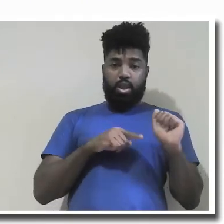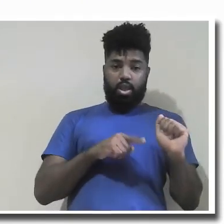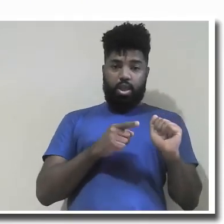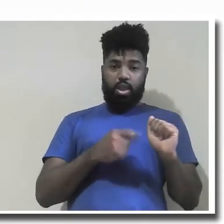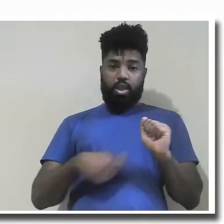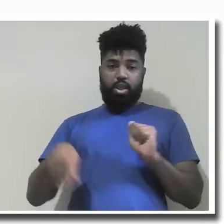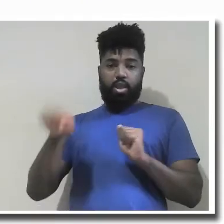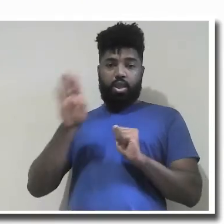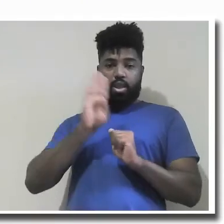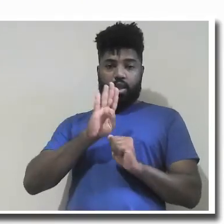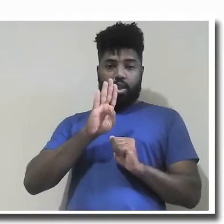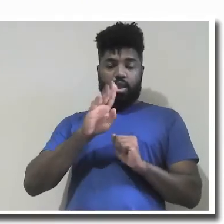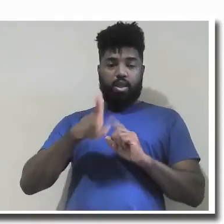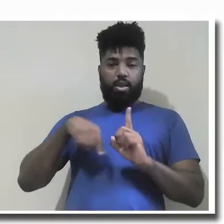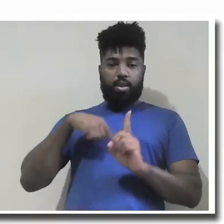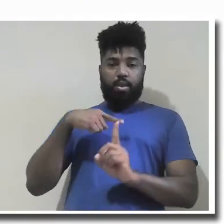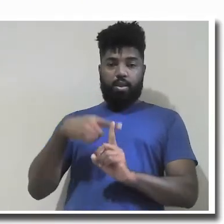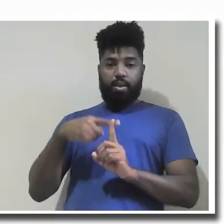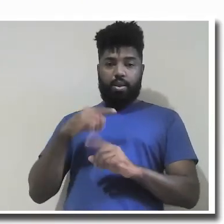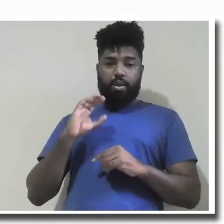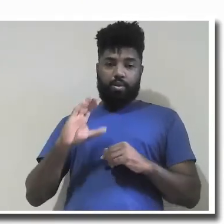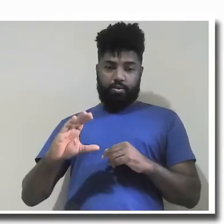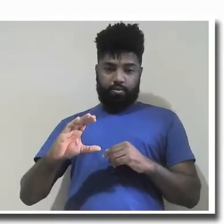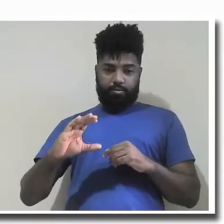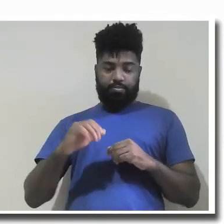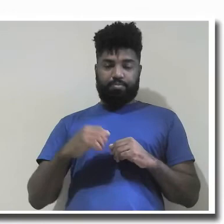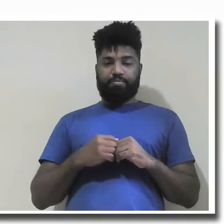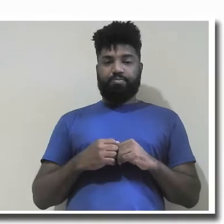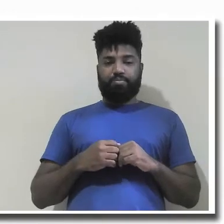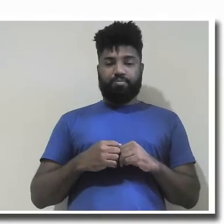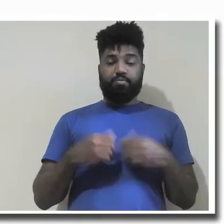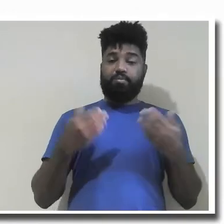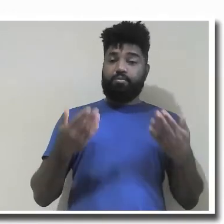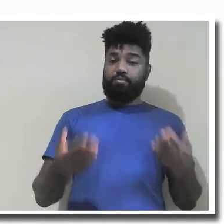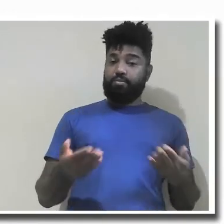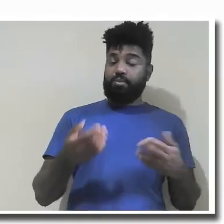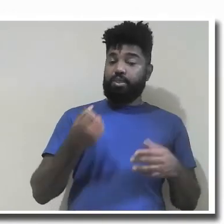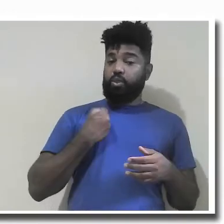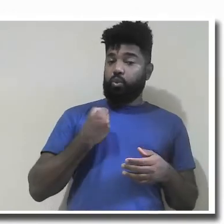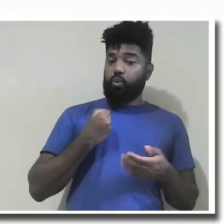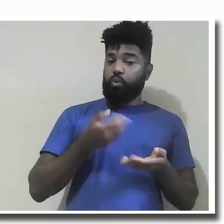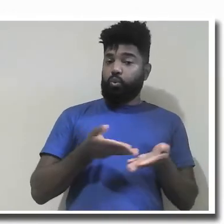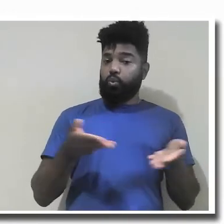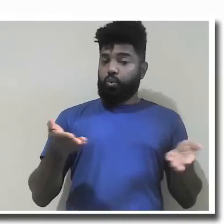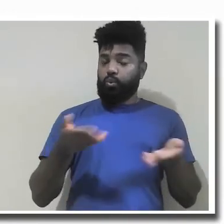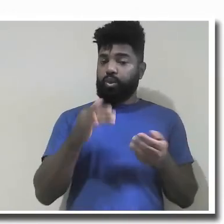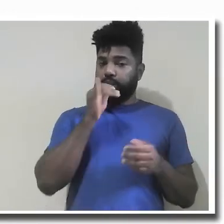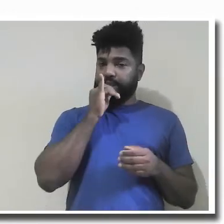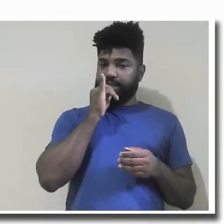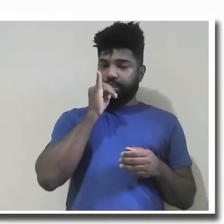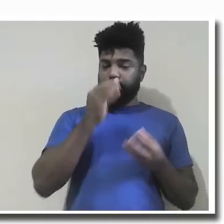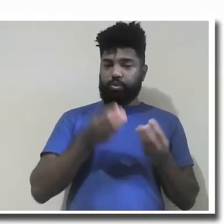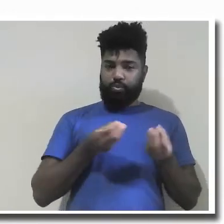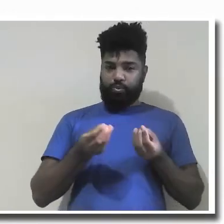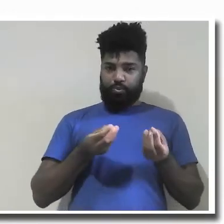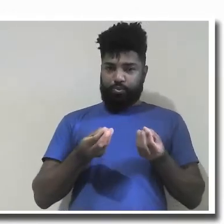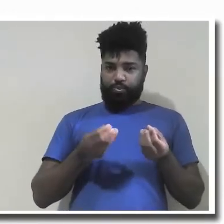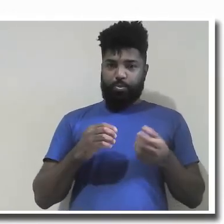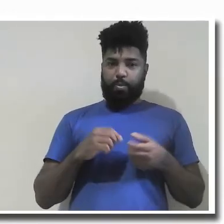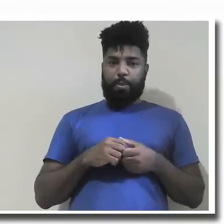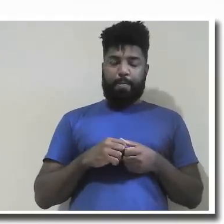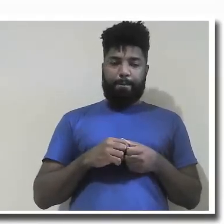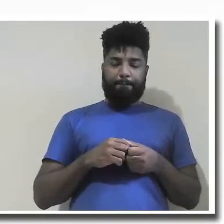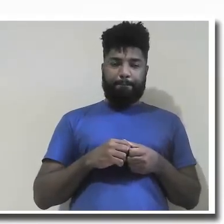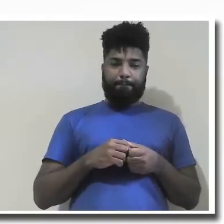B mais C. Então, numericamente, vamos dar um exemplo.